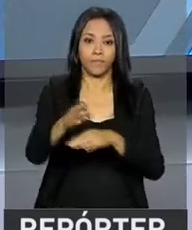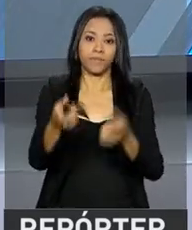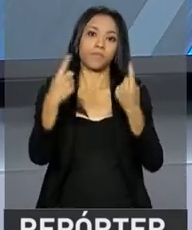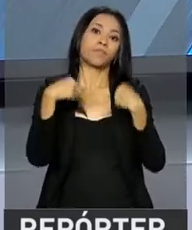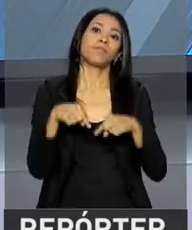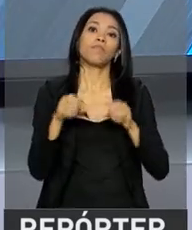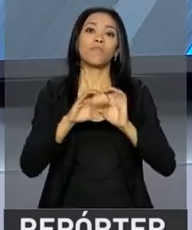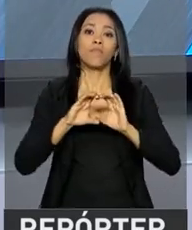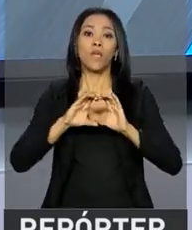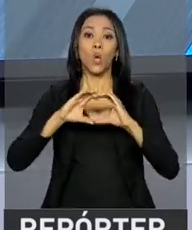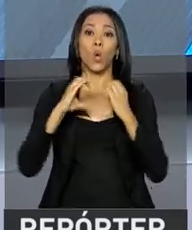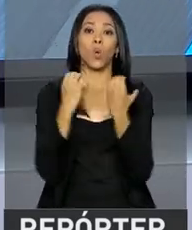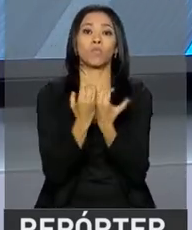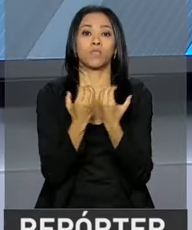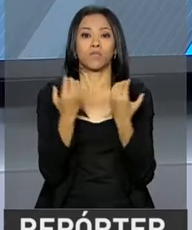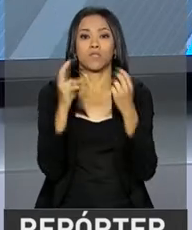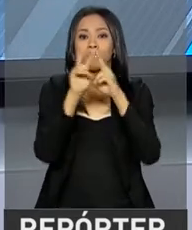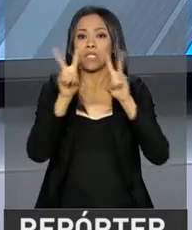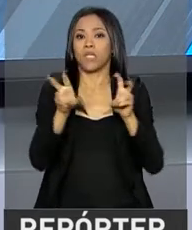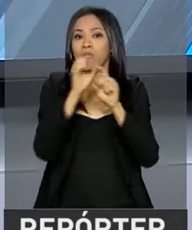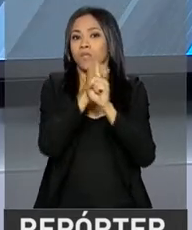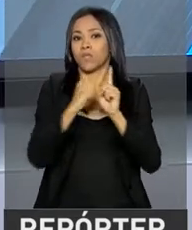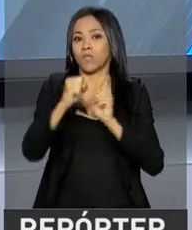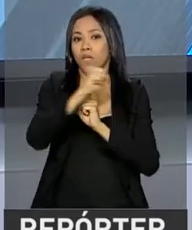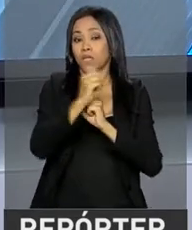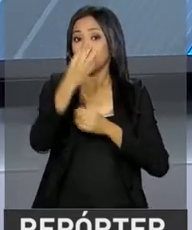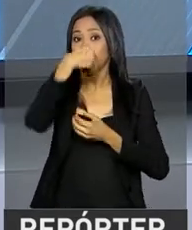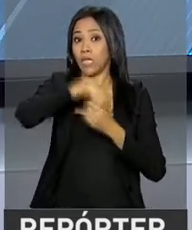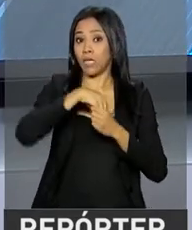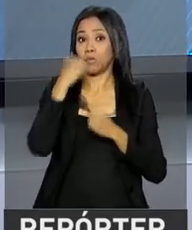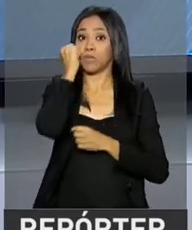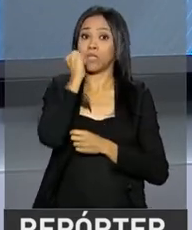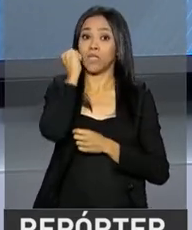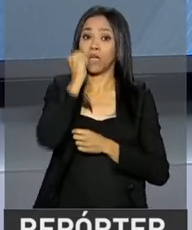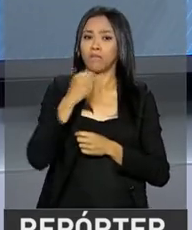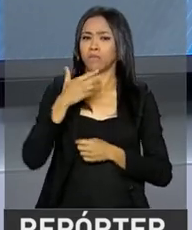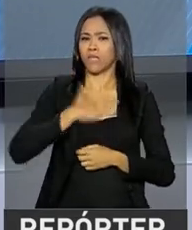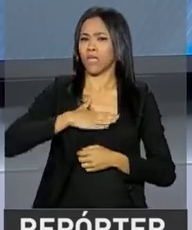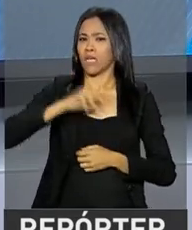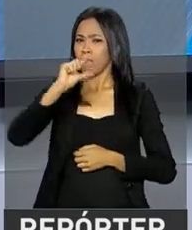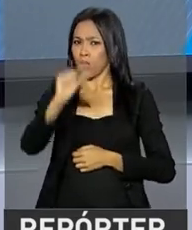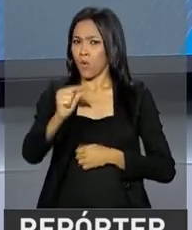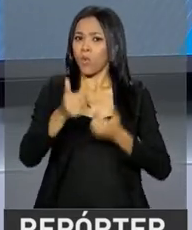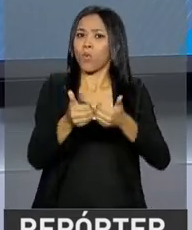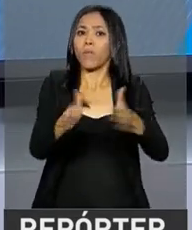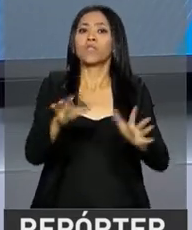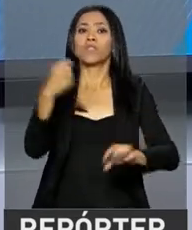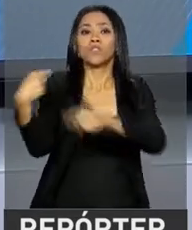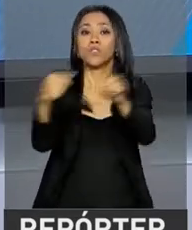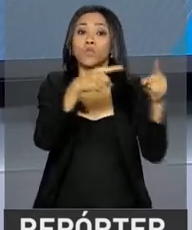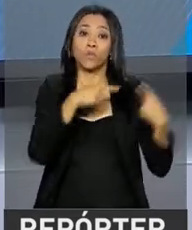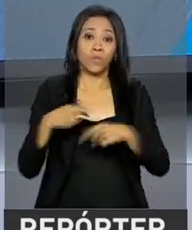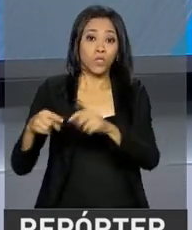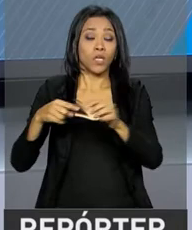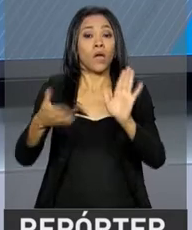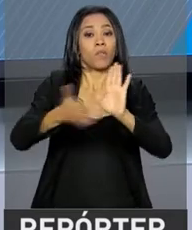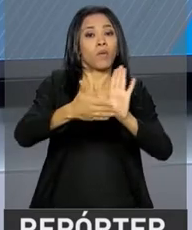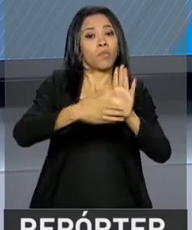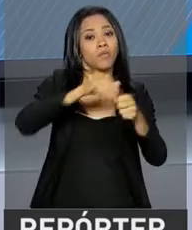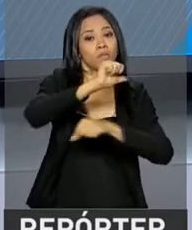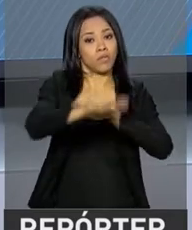comissão de assuntos sociais do senado começa a discutir daqui a pouco a proposta de reforma trabalhista